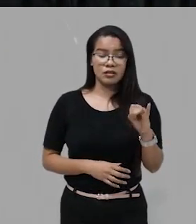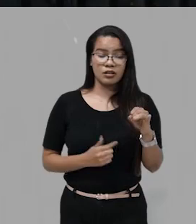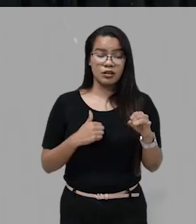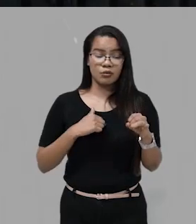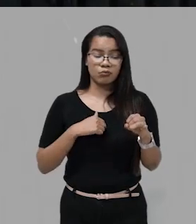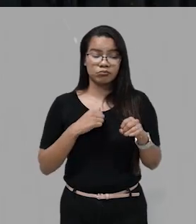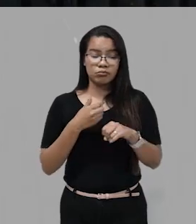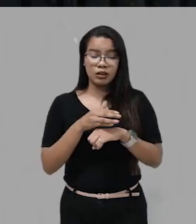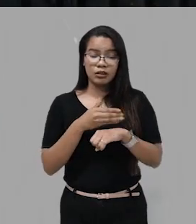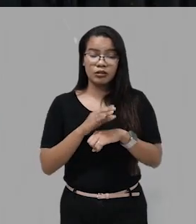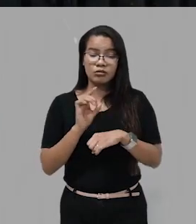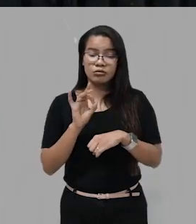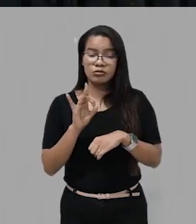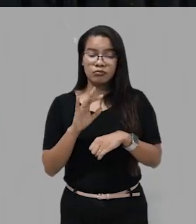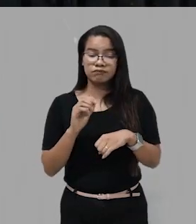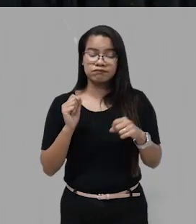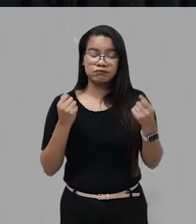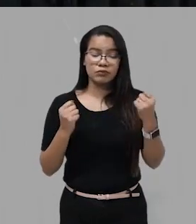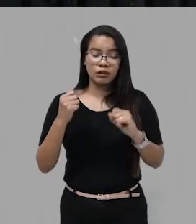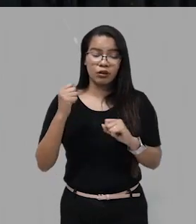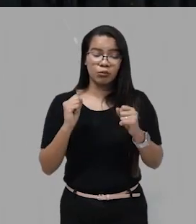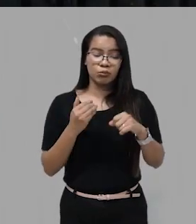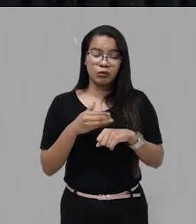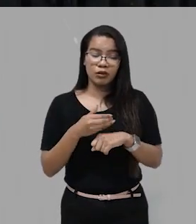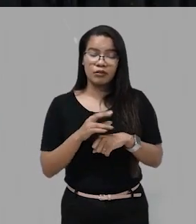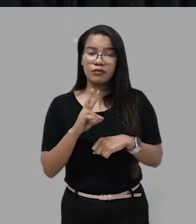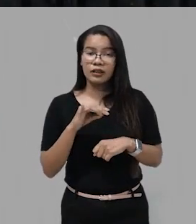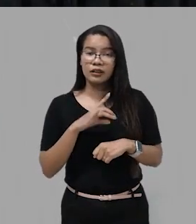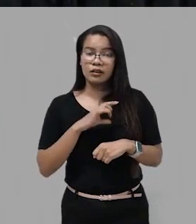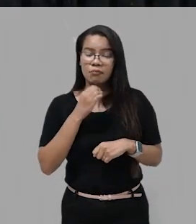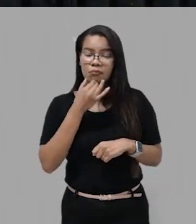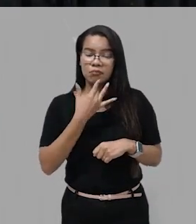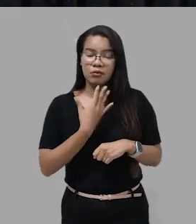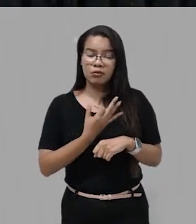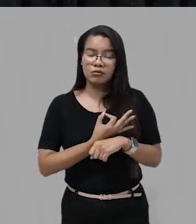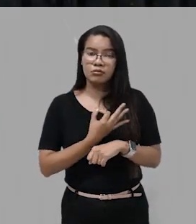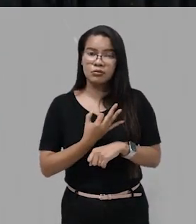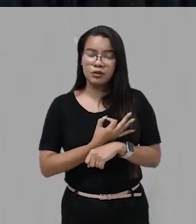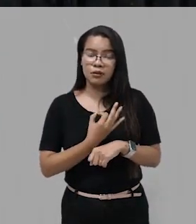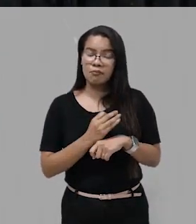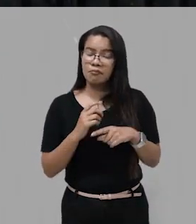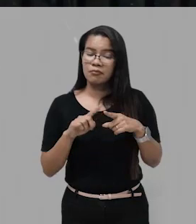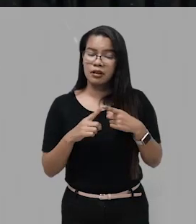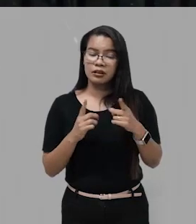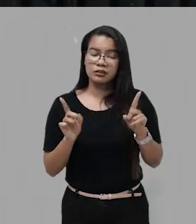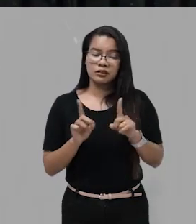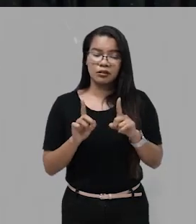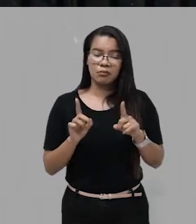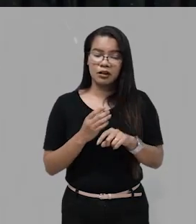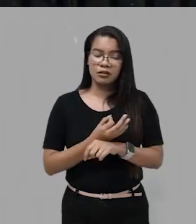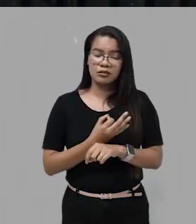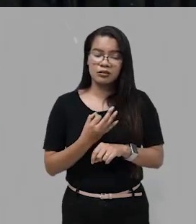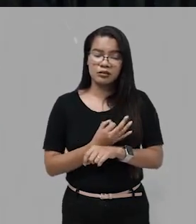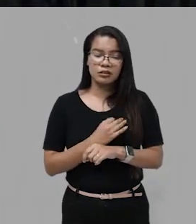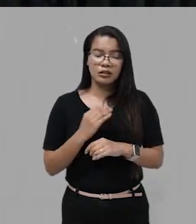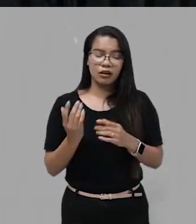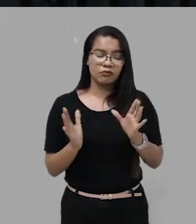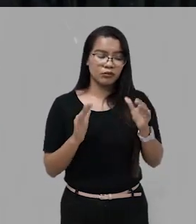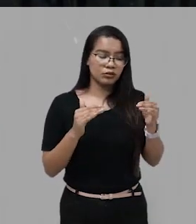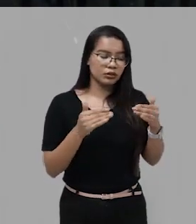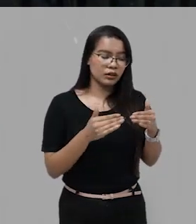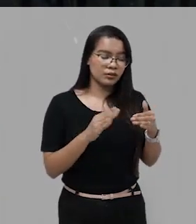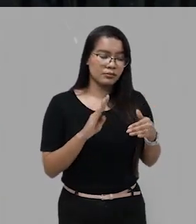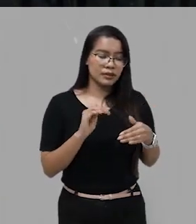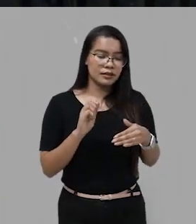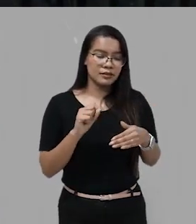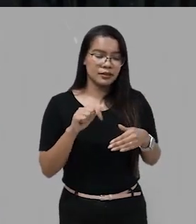apenas corrida. Tu vai ter uma boa resistência, tá? Mas tu não vai ter uma resistência que é voltada para o